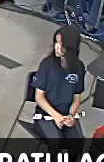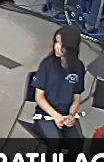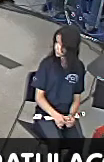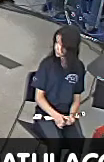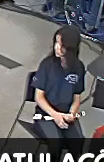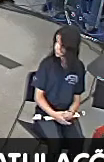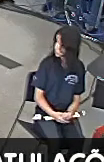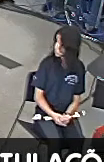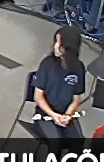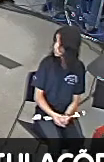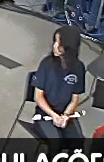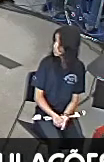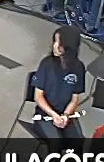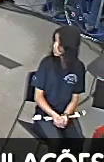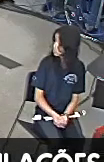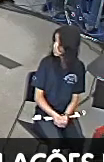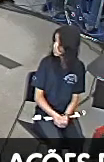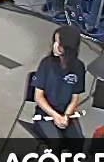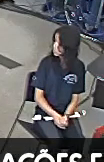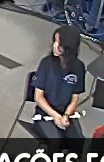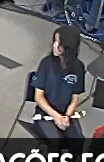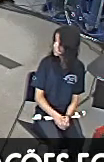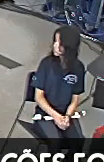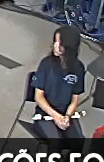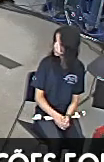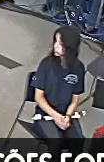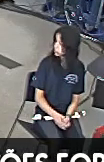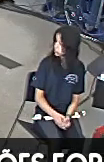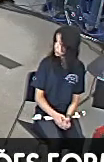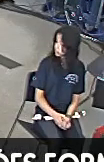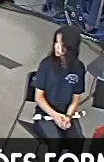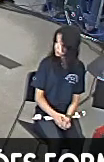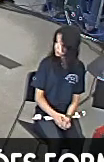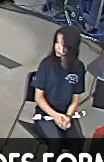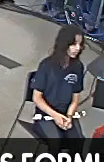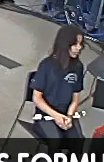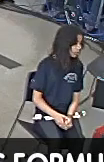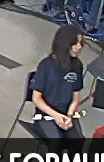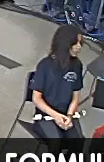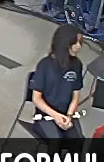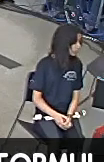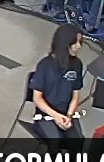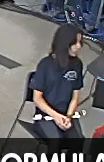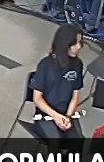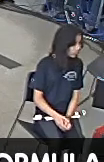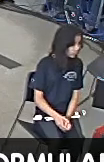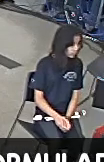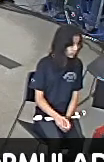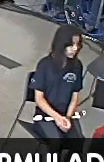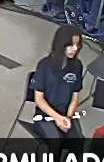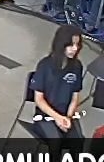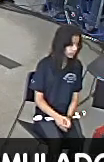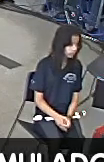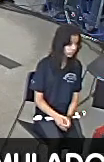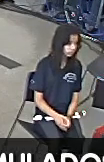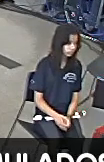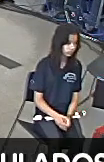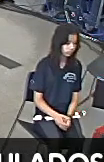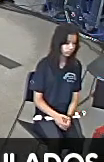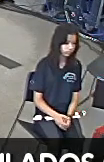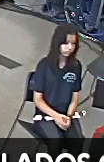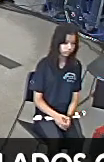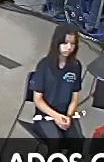acolhida. A presença de cada uma é fundamental na vida da nossa arquidiocese. E o que aqui relato,